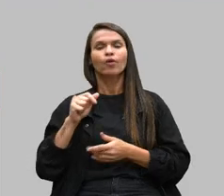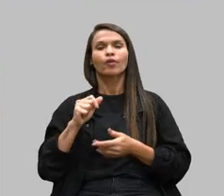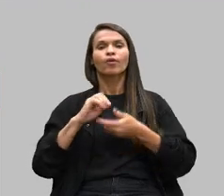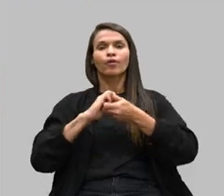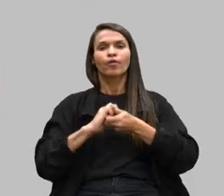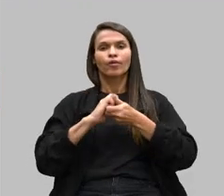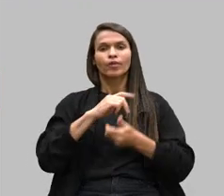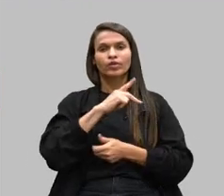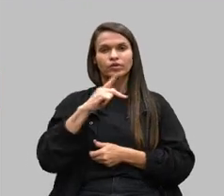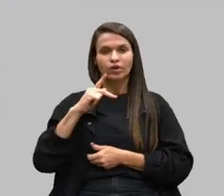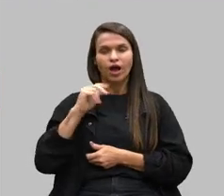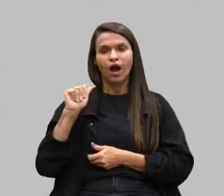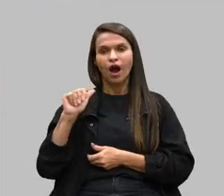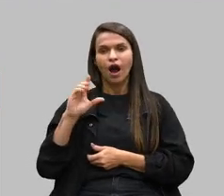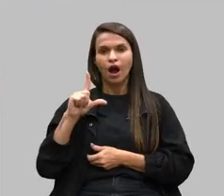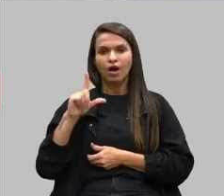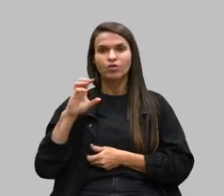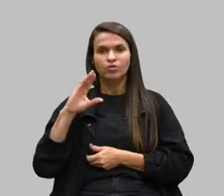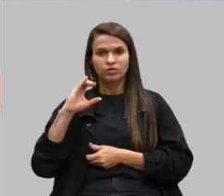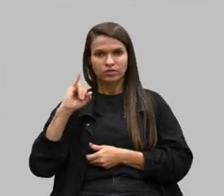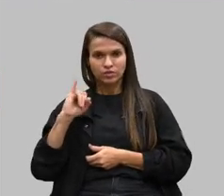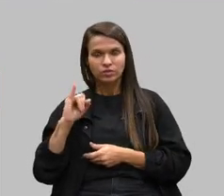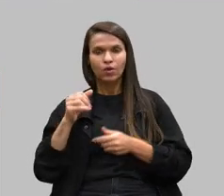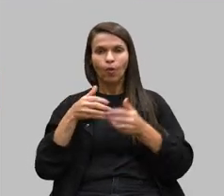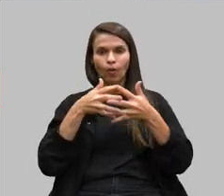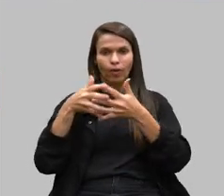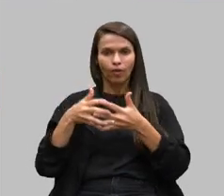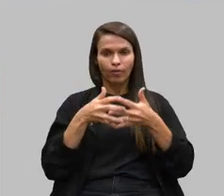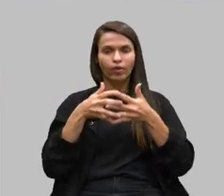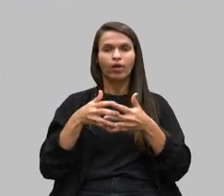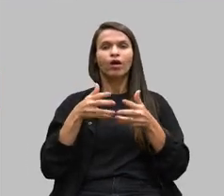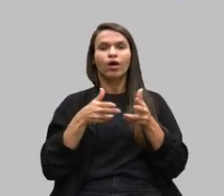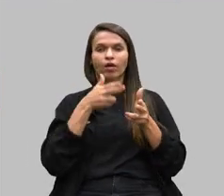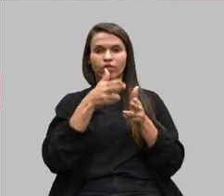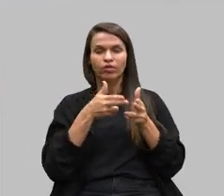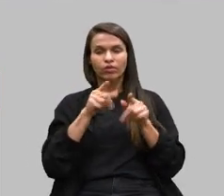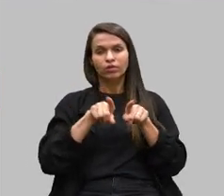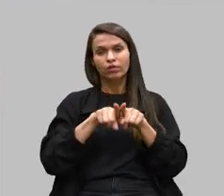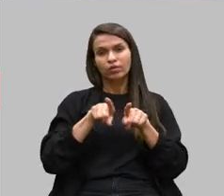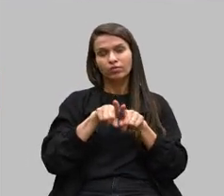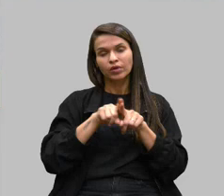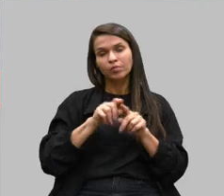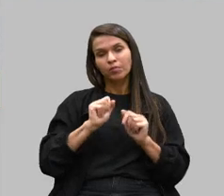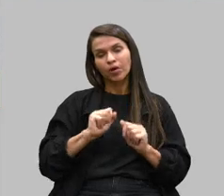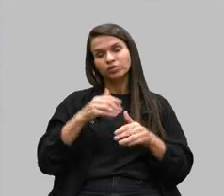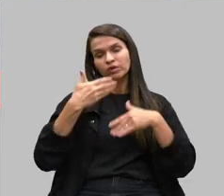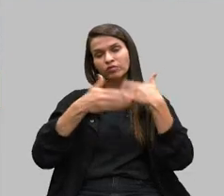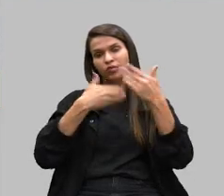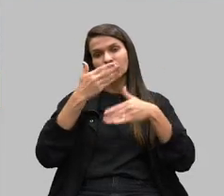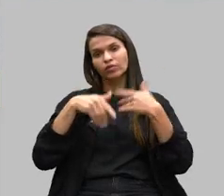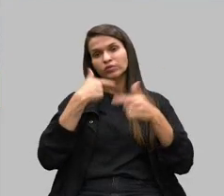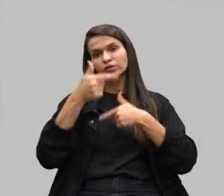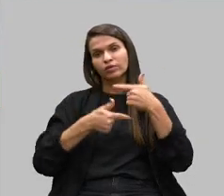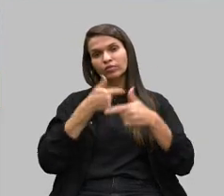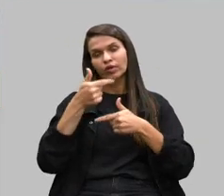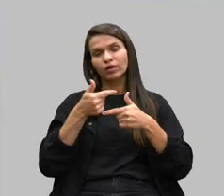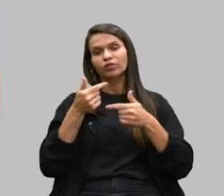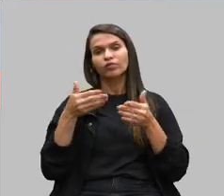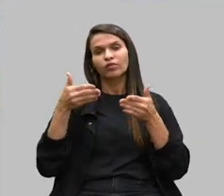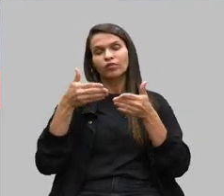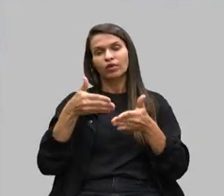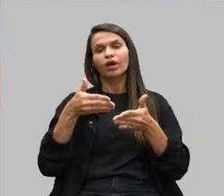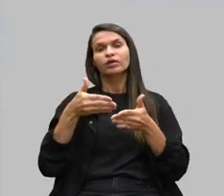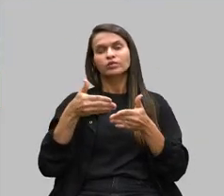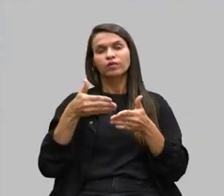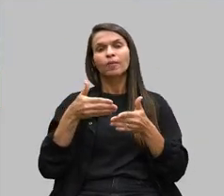do caminhão com a rodovia e a ferrovia e também Quem sabe a gente possa evoluir do trabalho que se refere ao